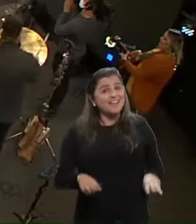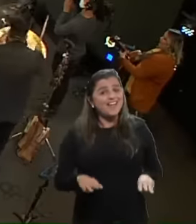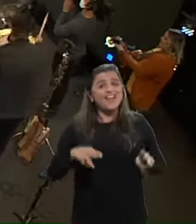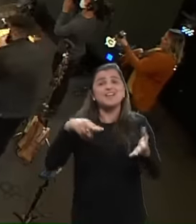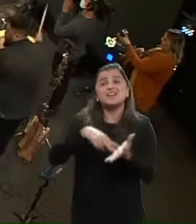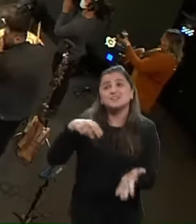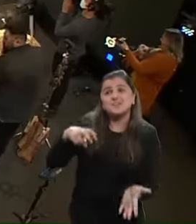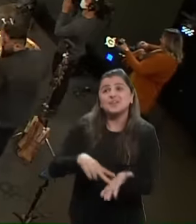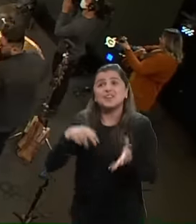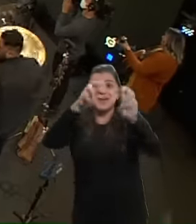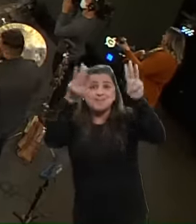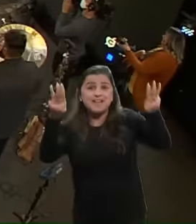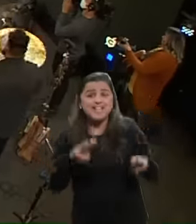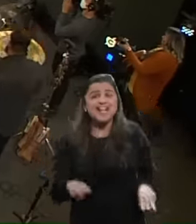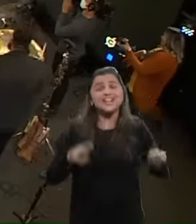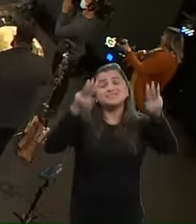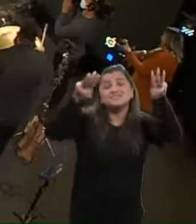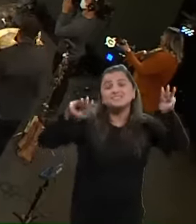¿Qué?